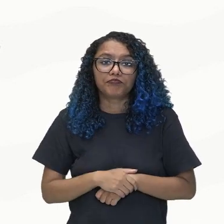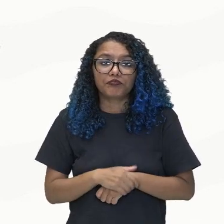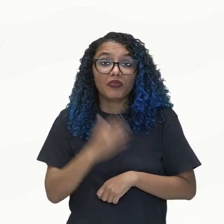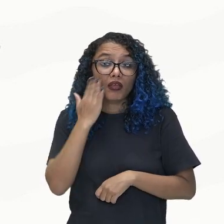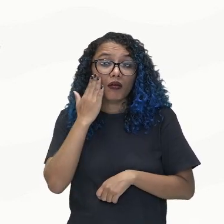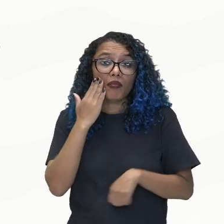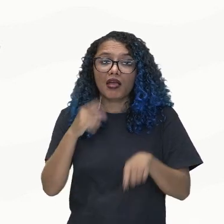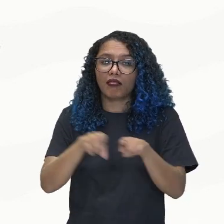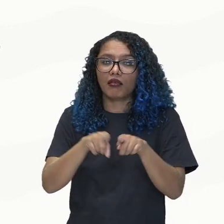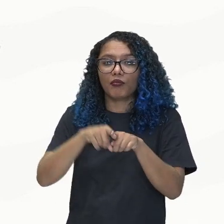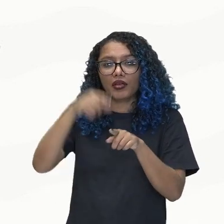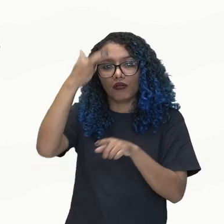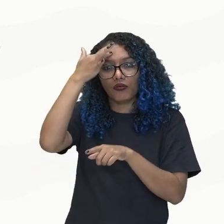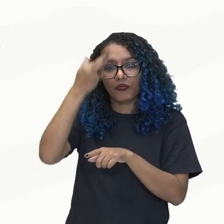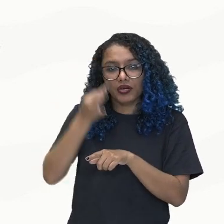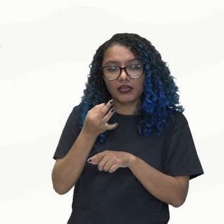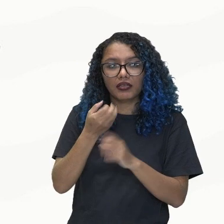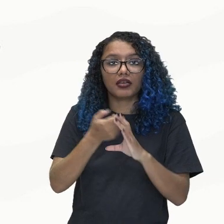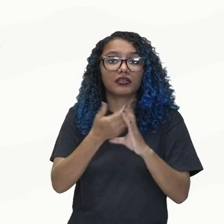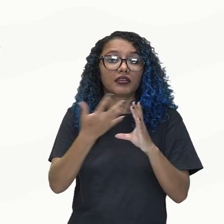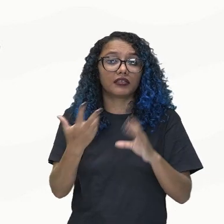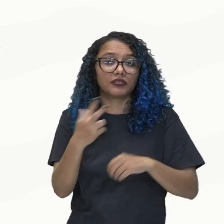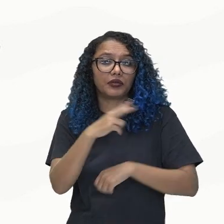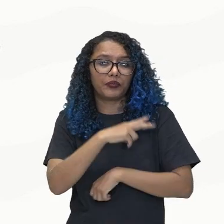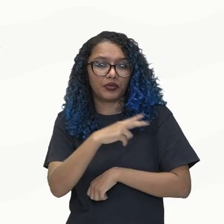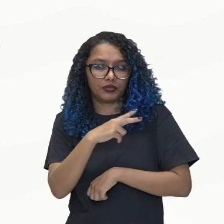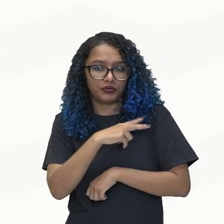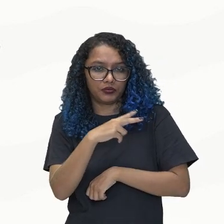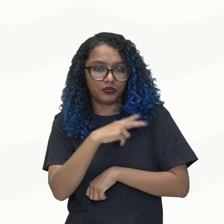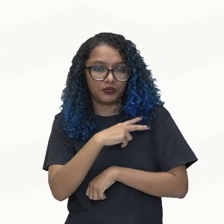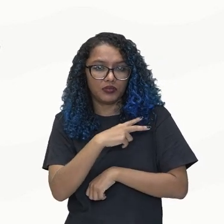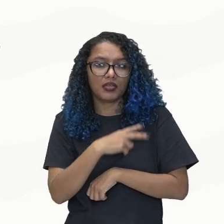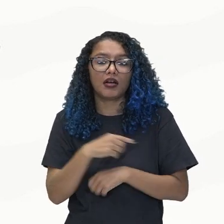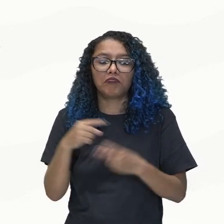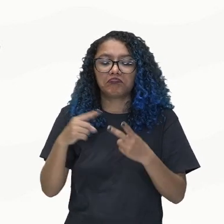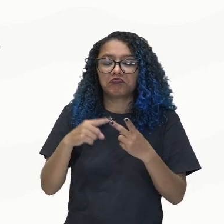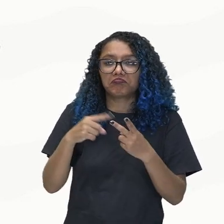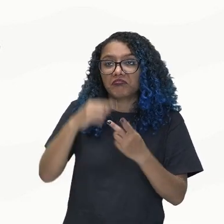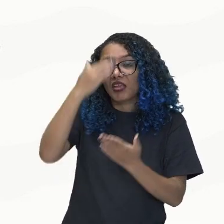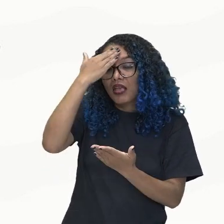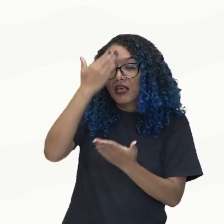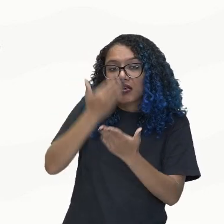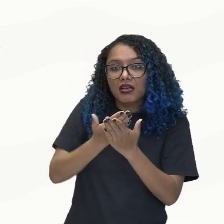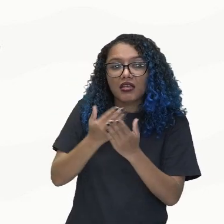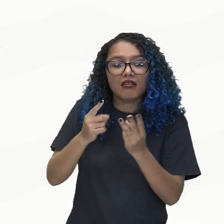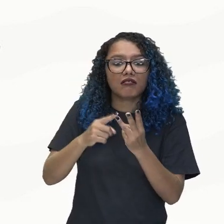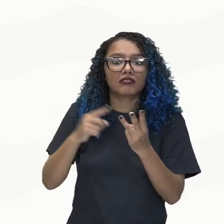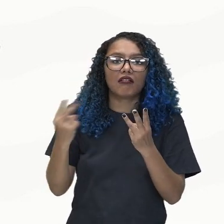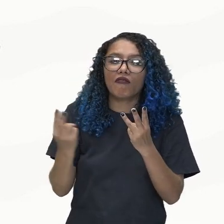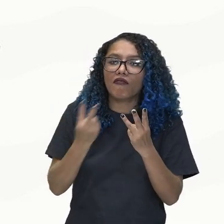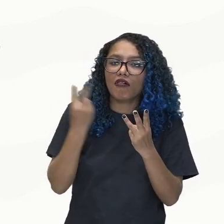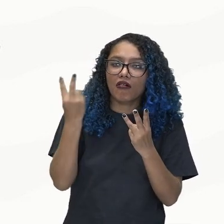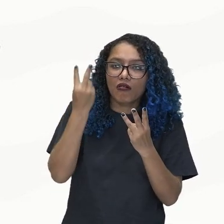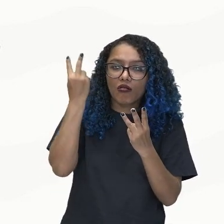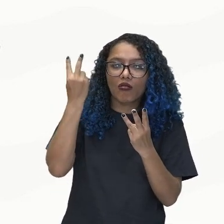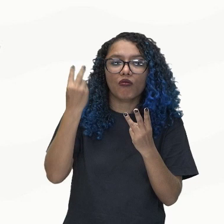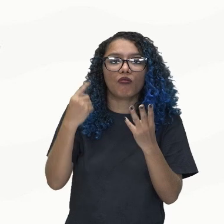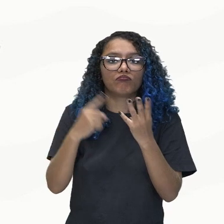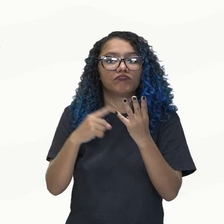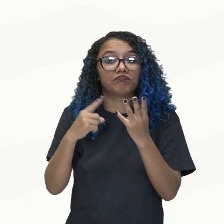compreender as características individuais, as crenças, os valores e